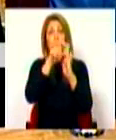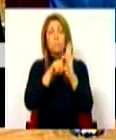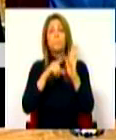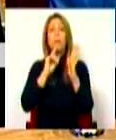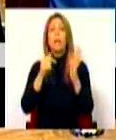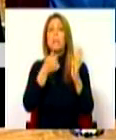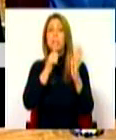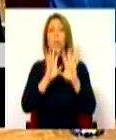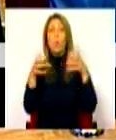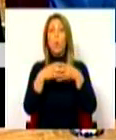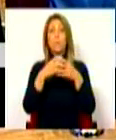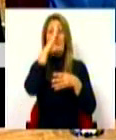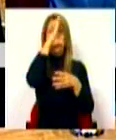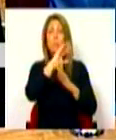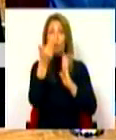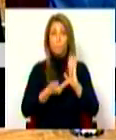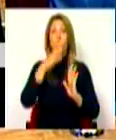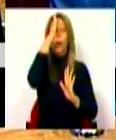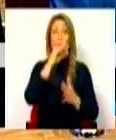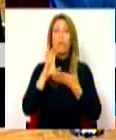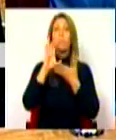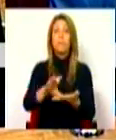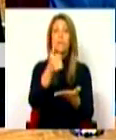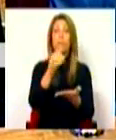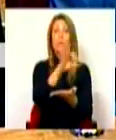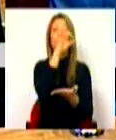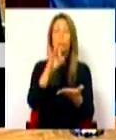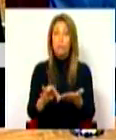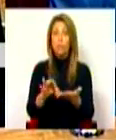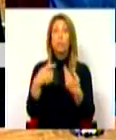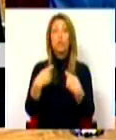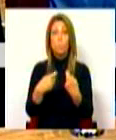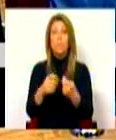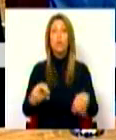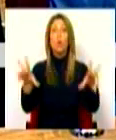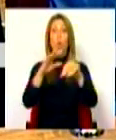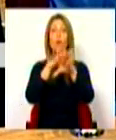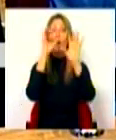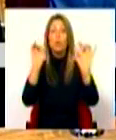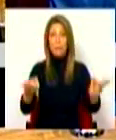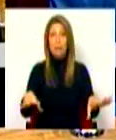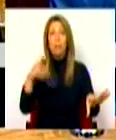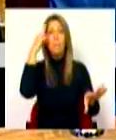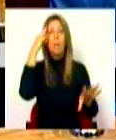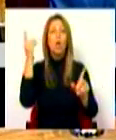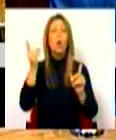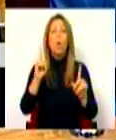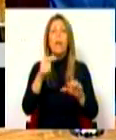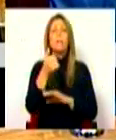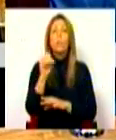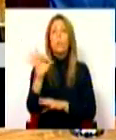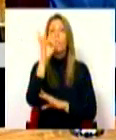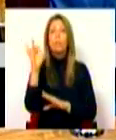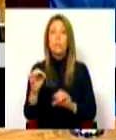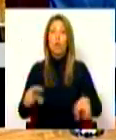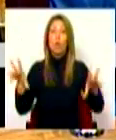Governo financiará 50% da despesa com o novo Hospital da Madeira. Não financiará 50% da despesa com o novo Hospital da